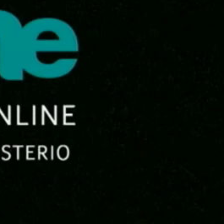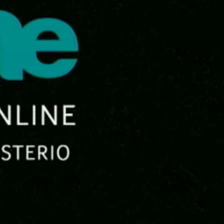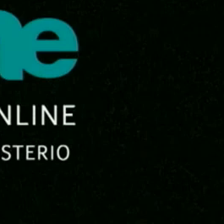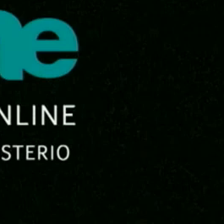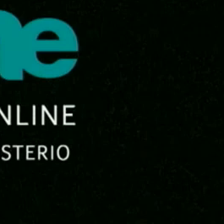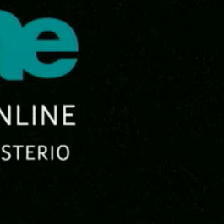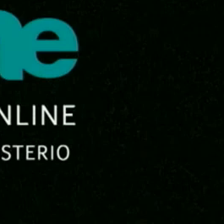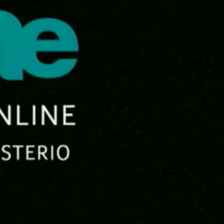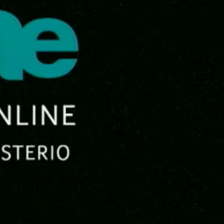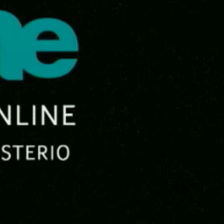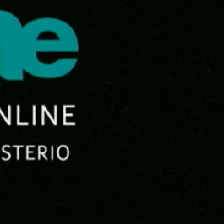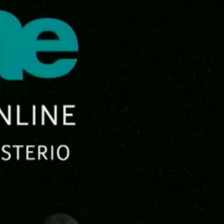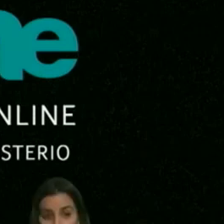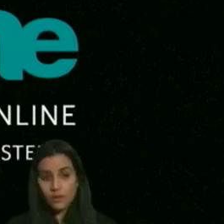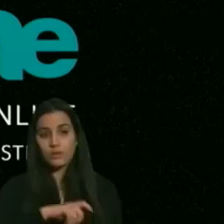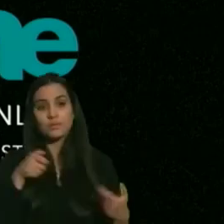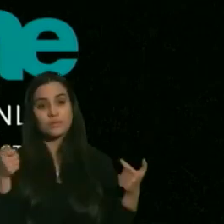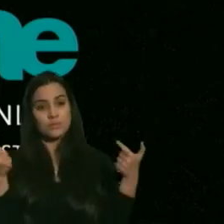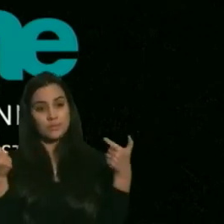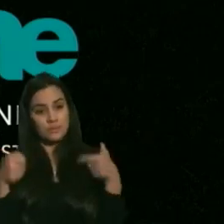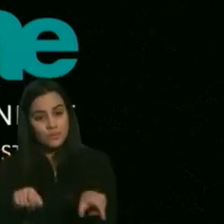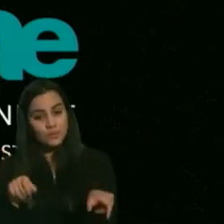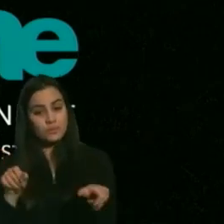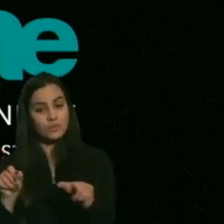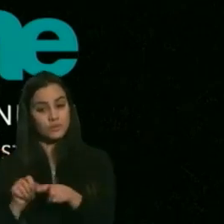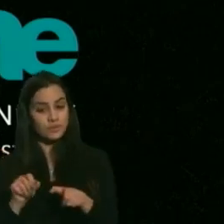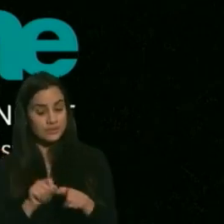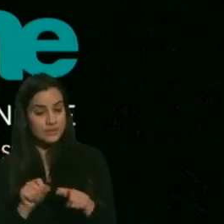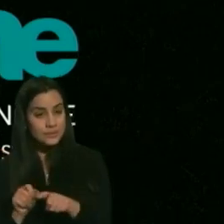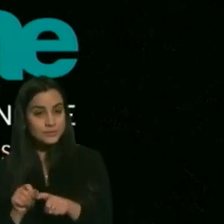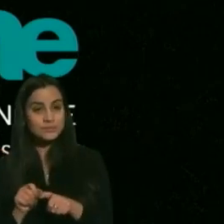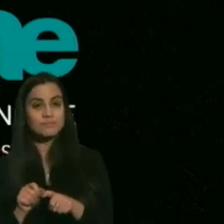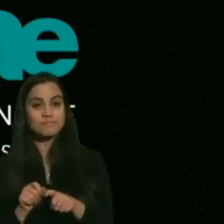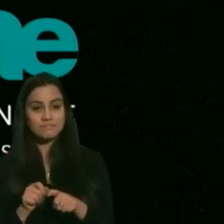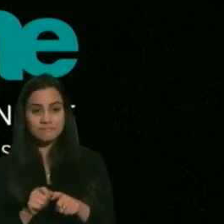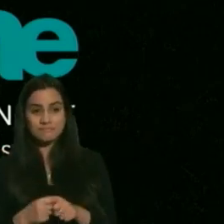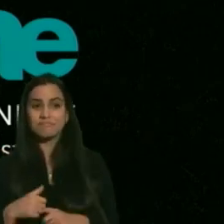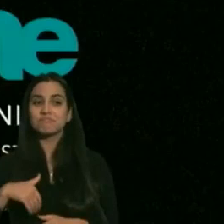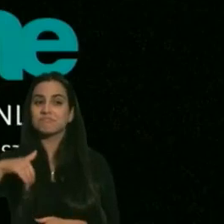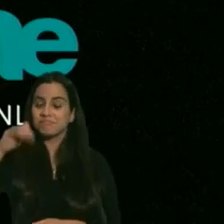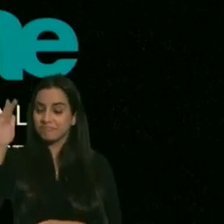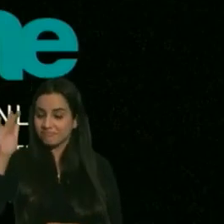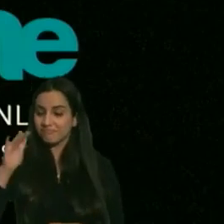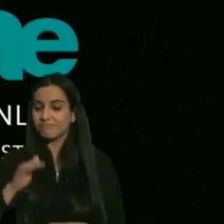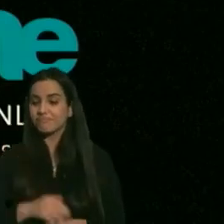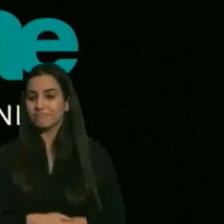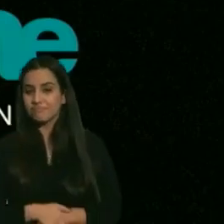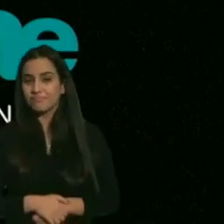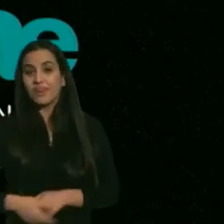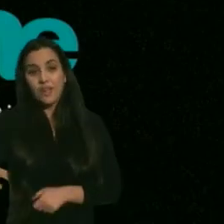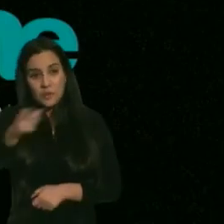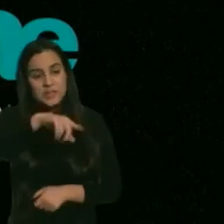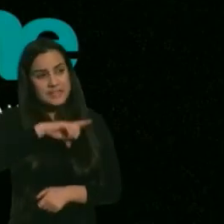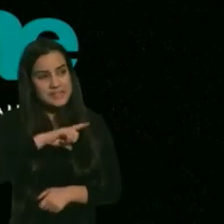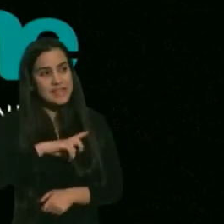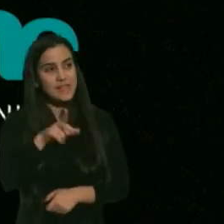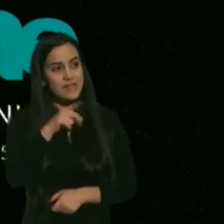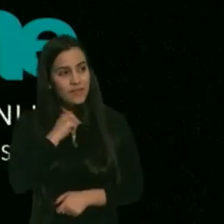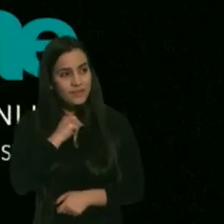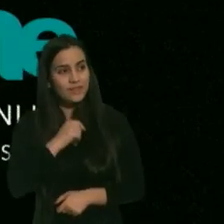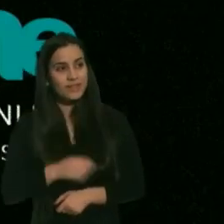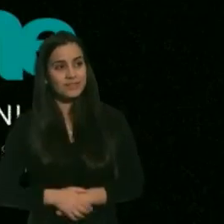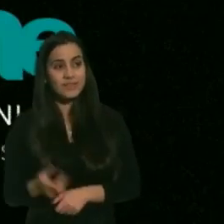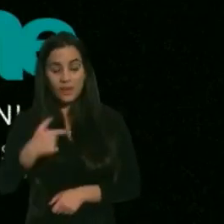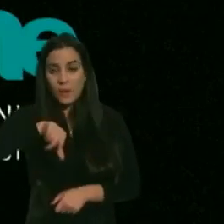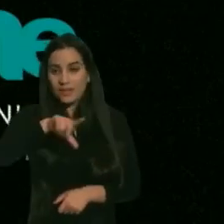Nós podemos fazer, mas quantos têm fome? Quantos têm sede? Levantem as mãos. Quantos